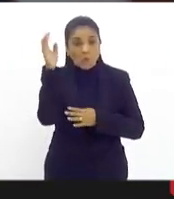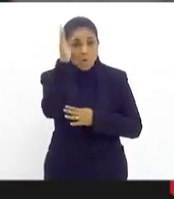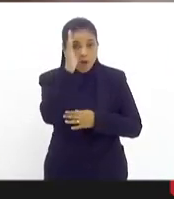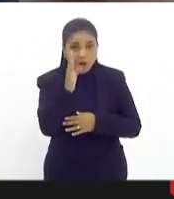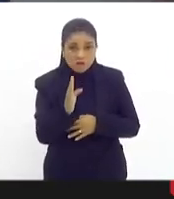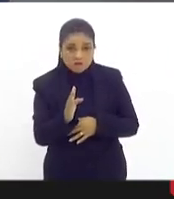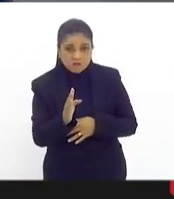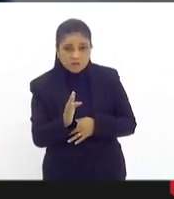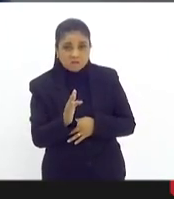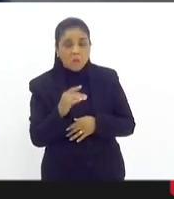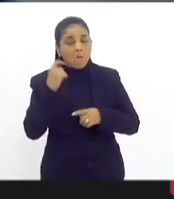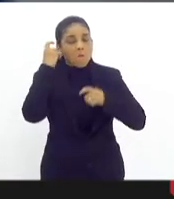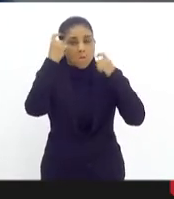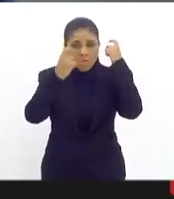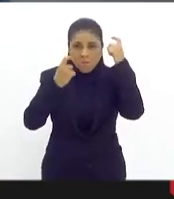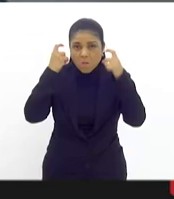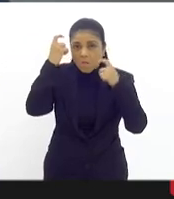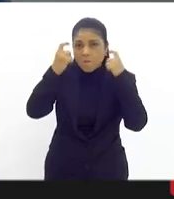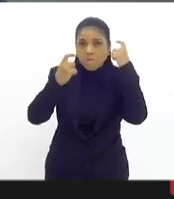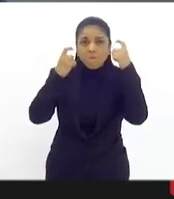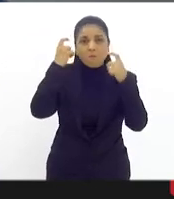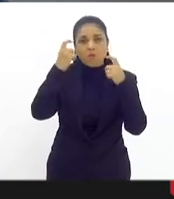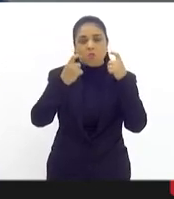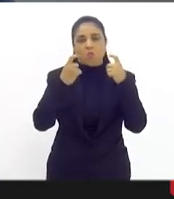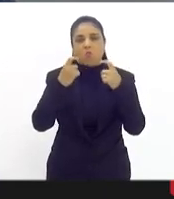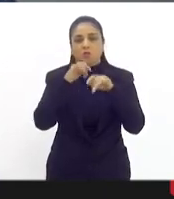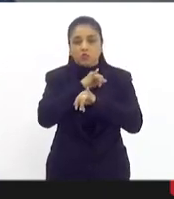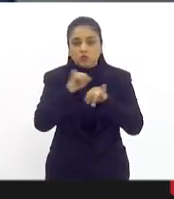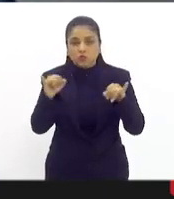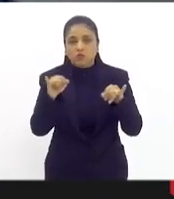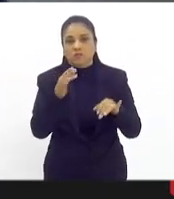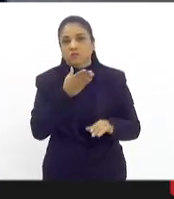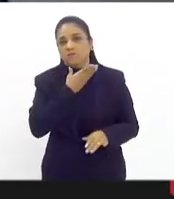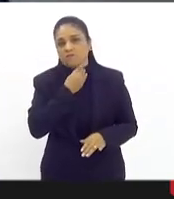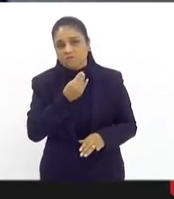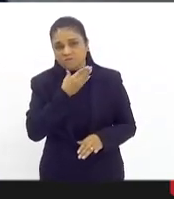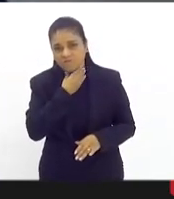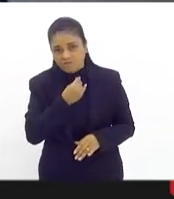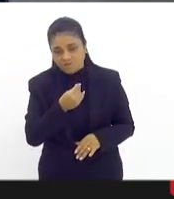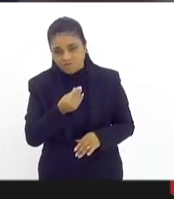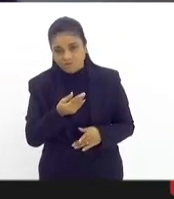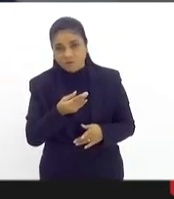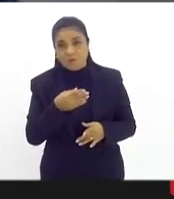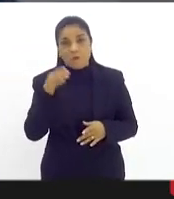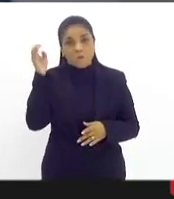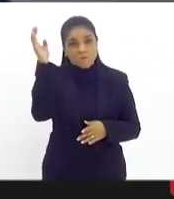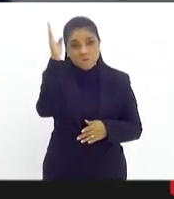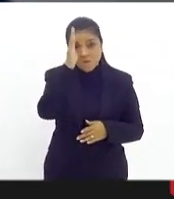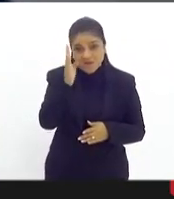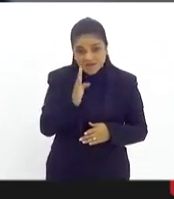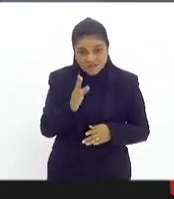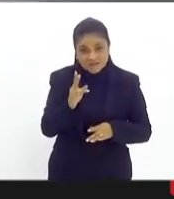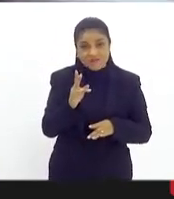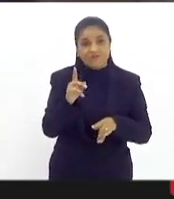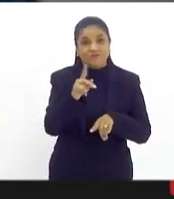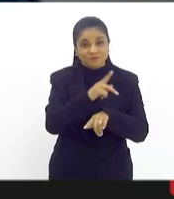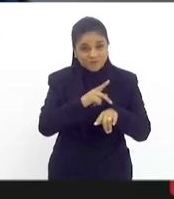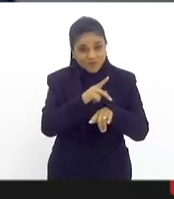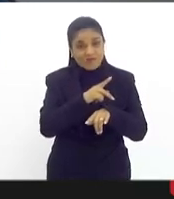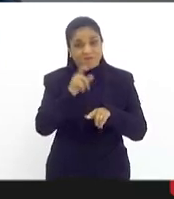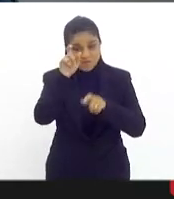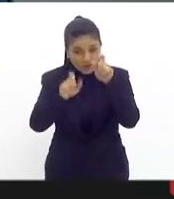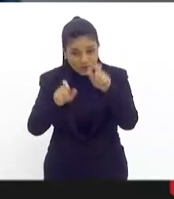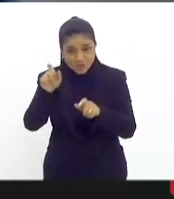que mais se preocupa com notícias falsas. Por outro lado, é um dos países que mais pessoas